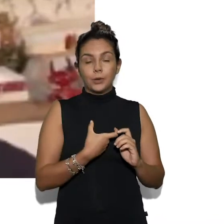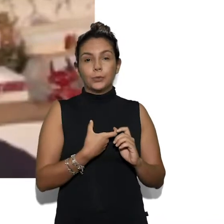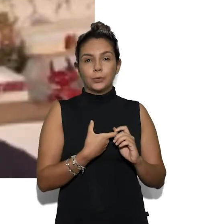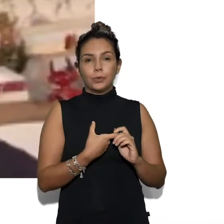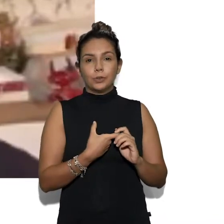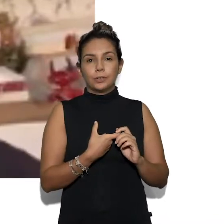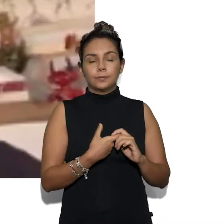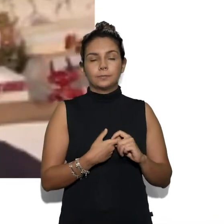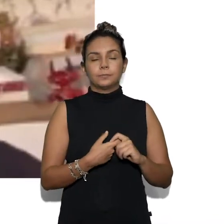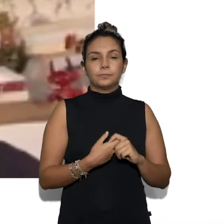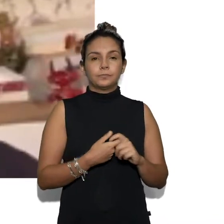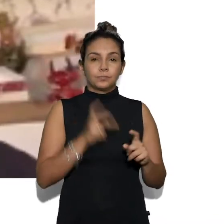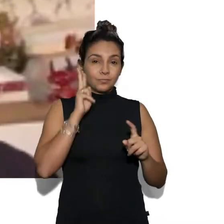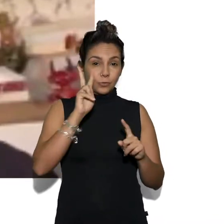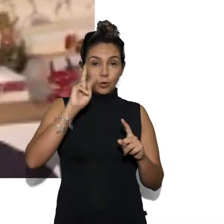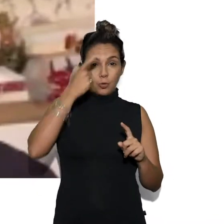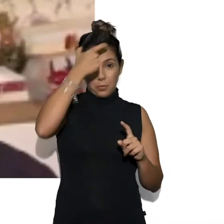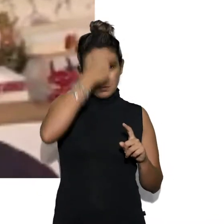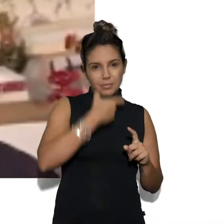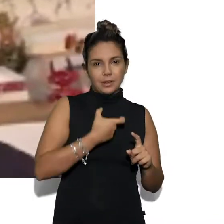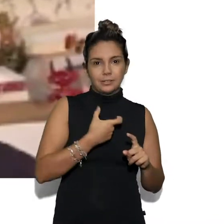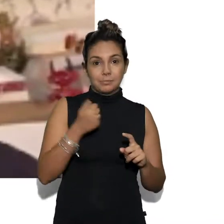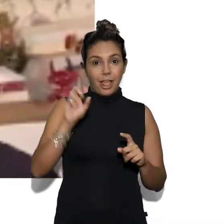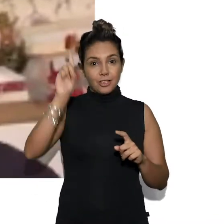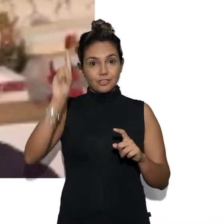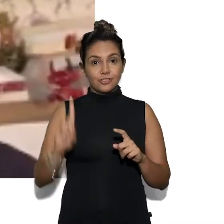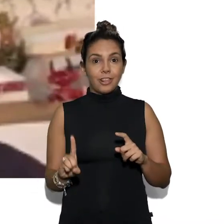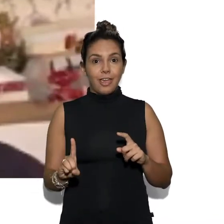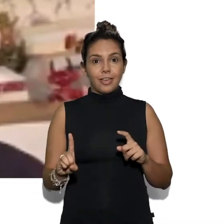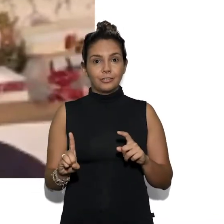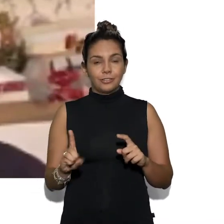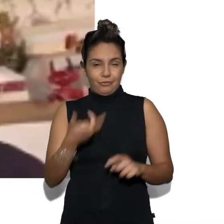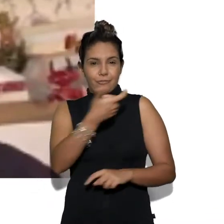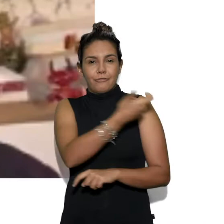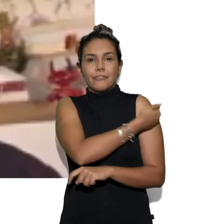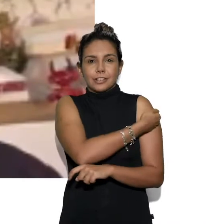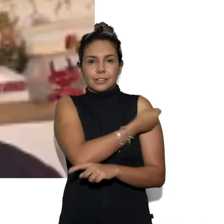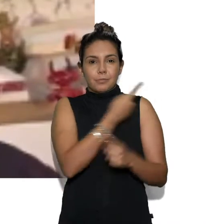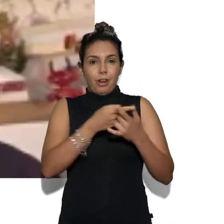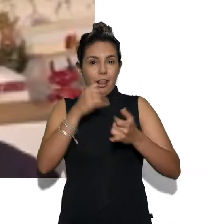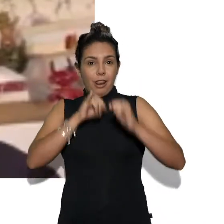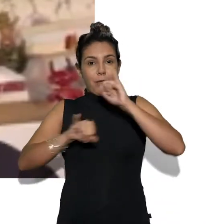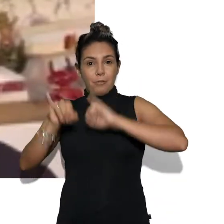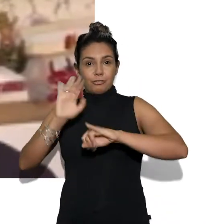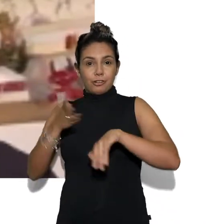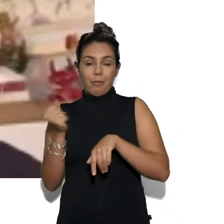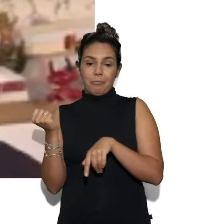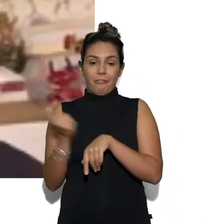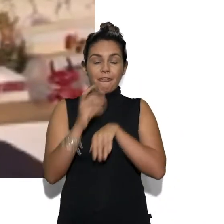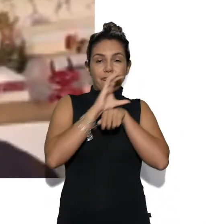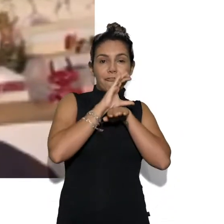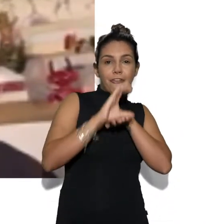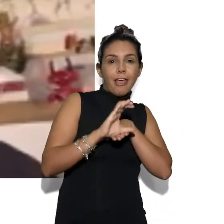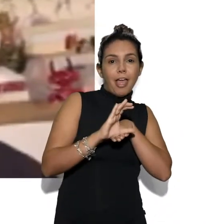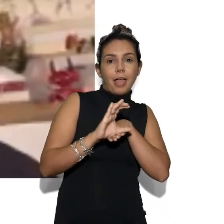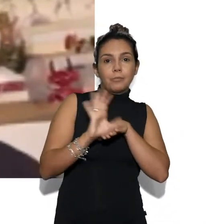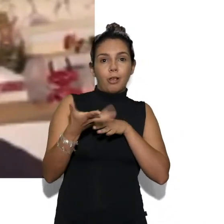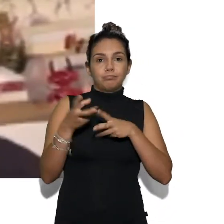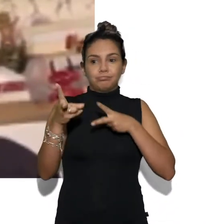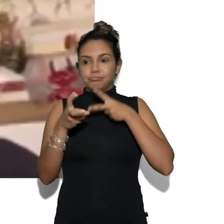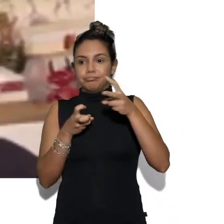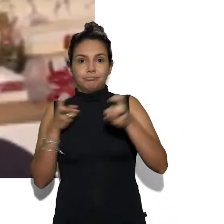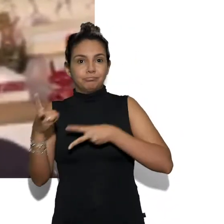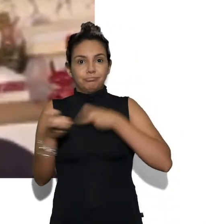algo que a humanidade acede por direito, porque os laboratórios já foram patrocinados, já foram